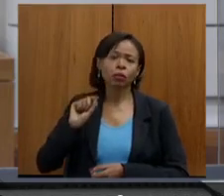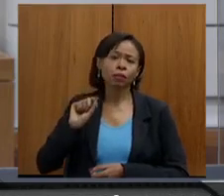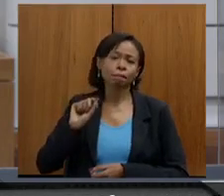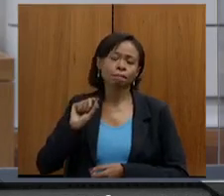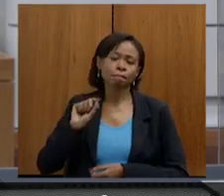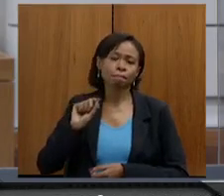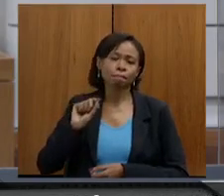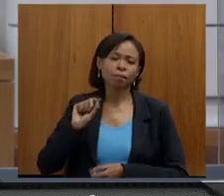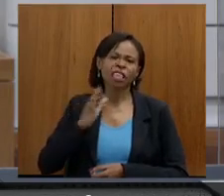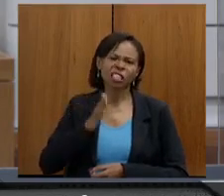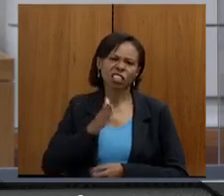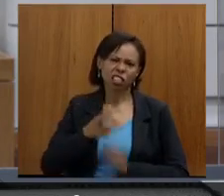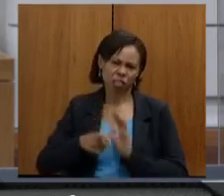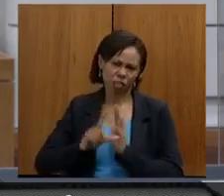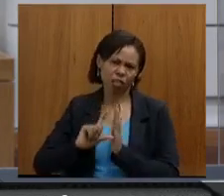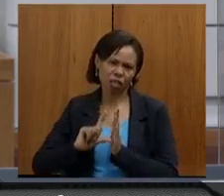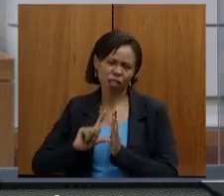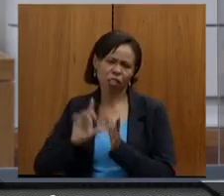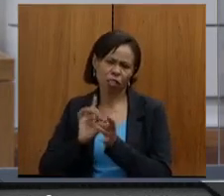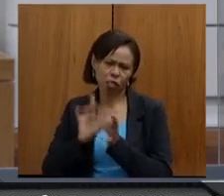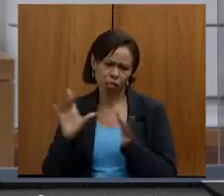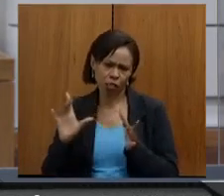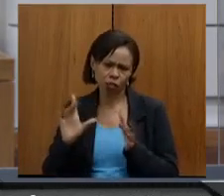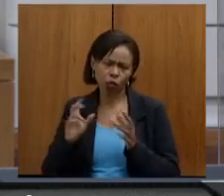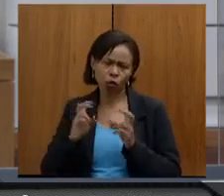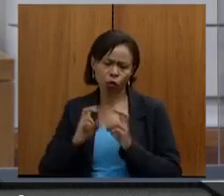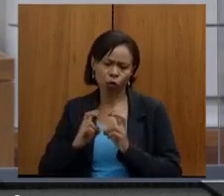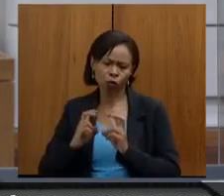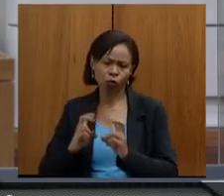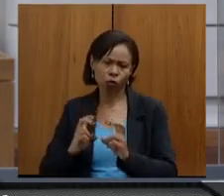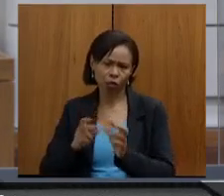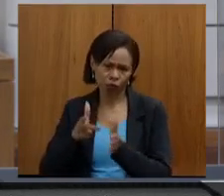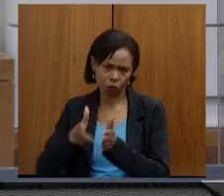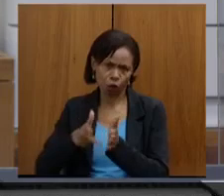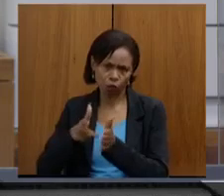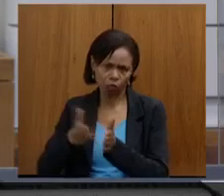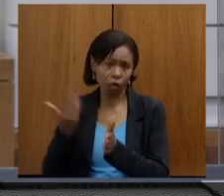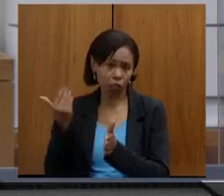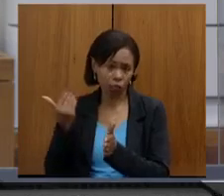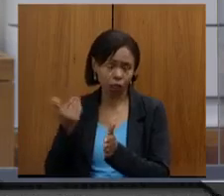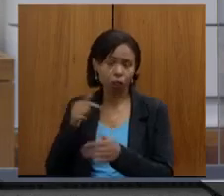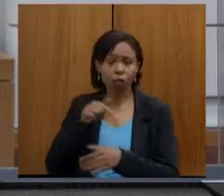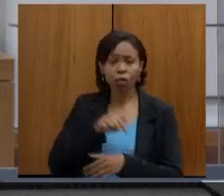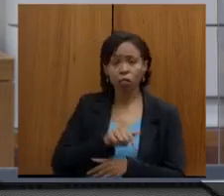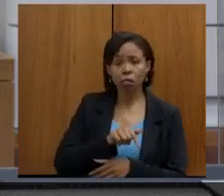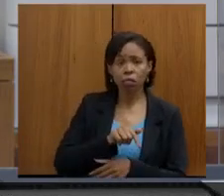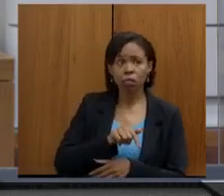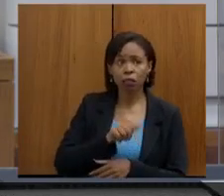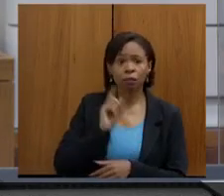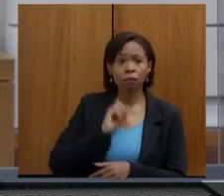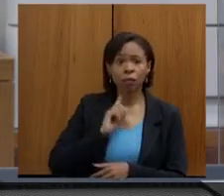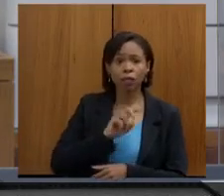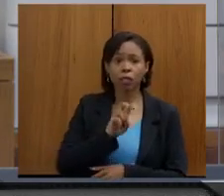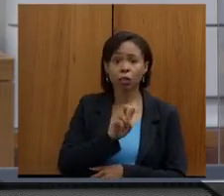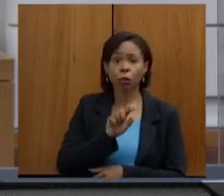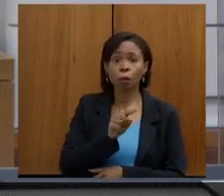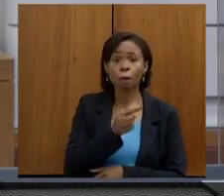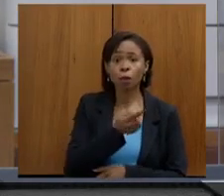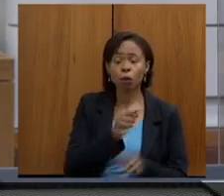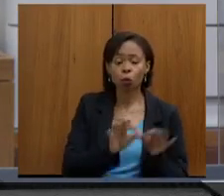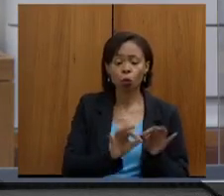já tinha tido autorização Ferroviária anterior Minas Gerais passa de 5000 km de